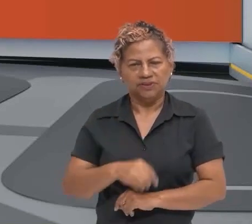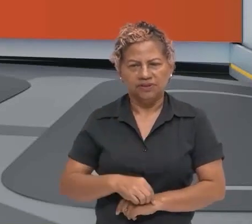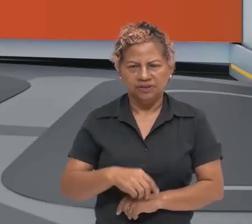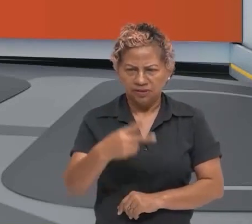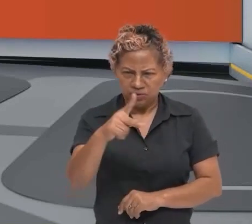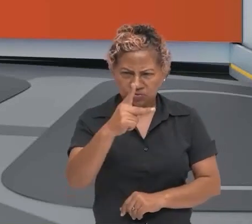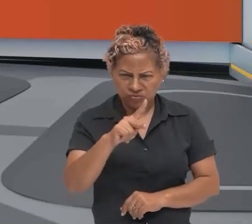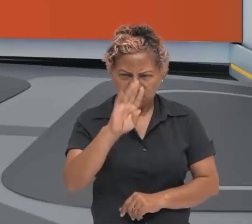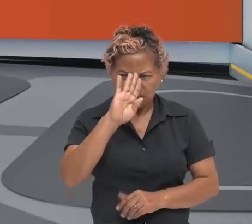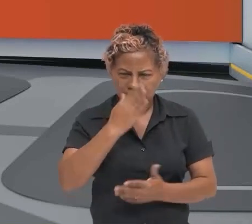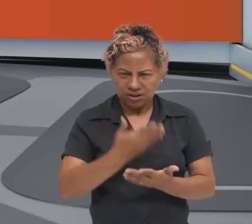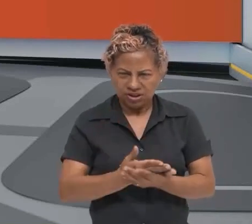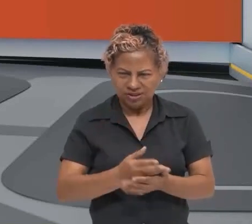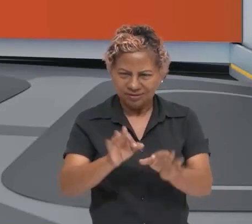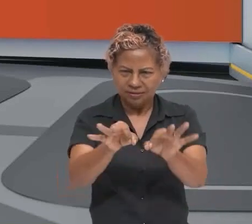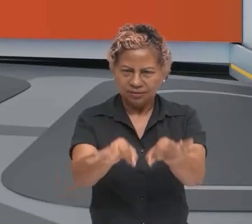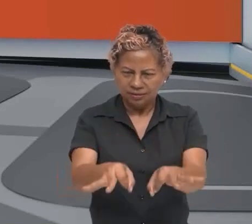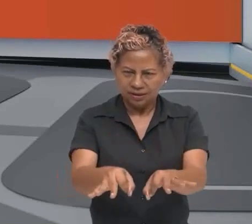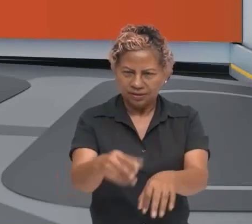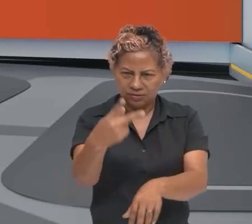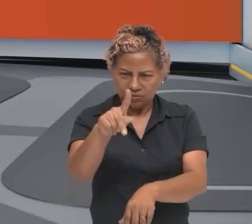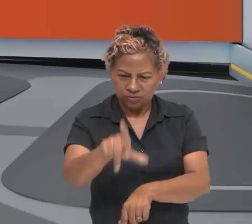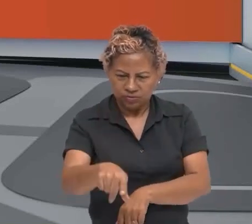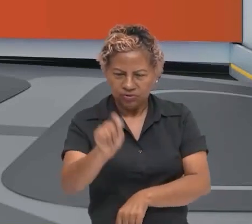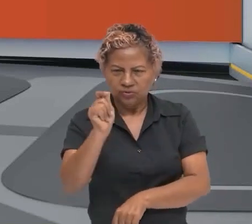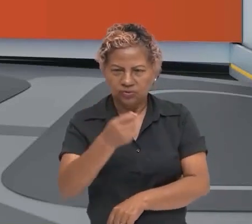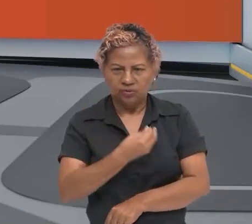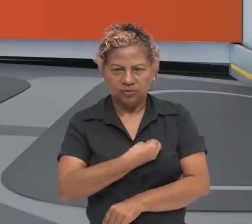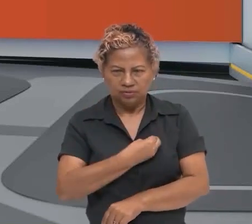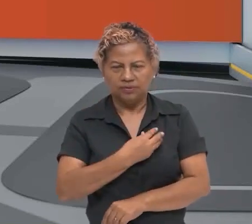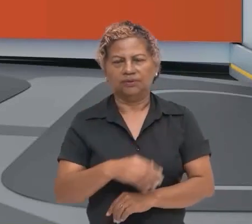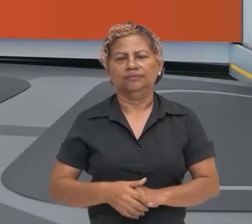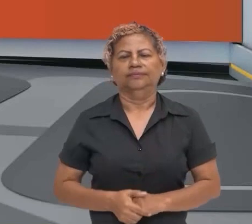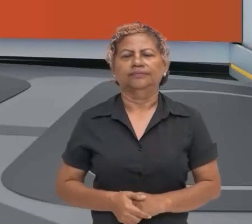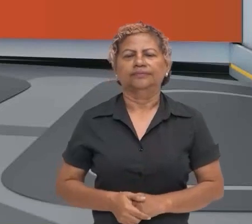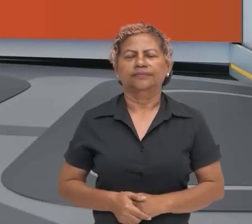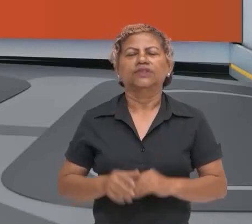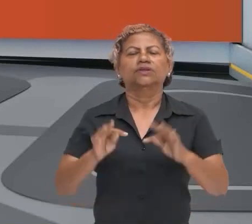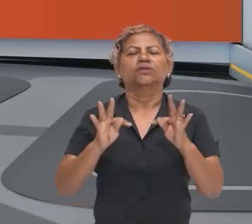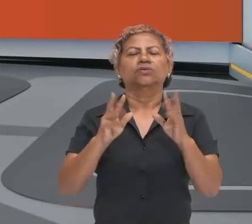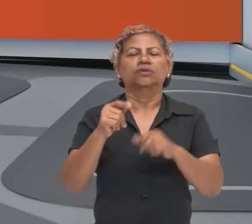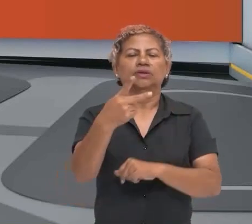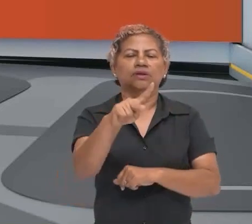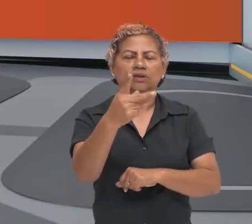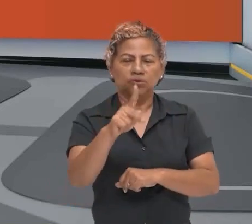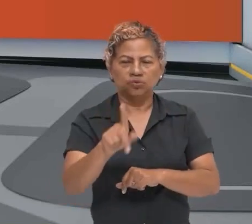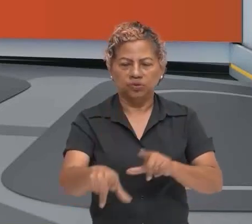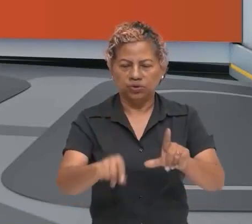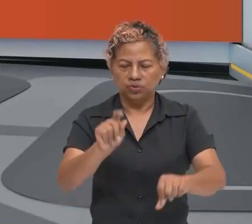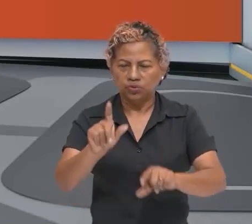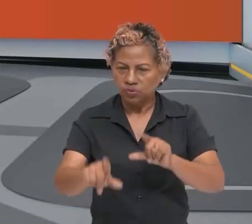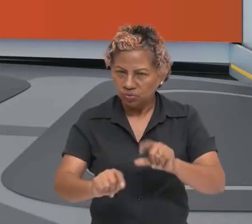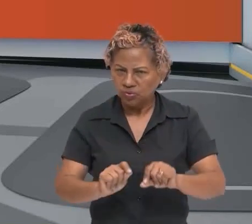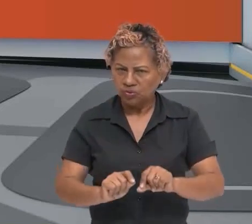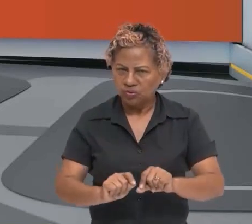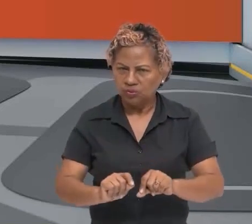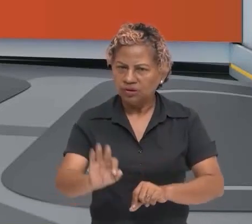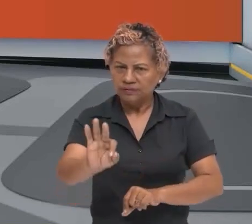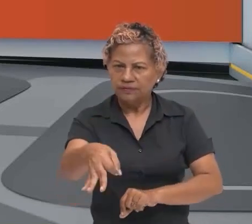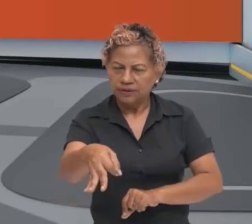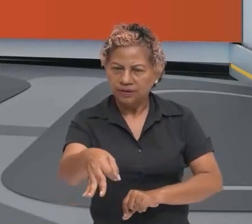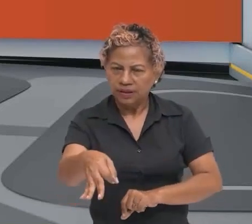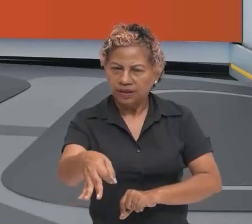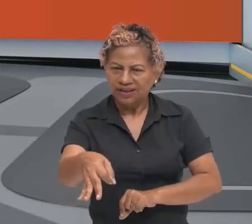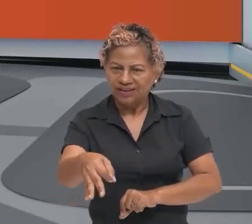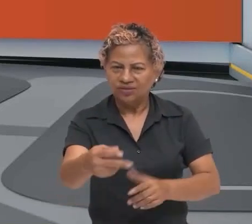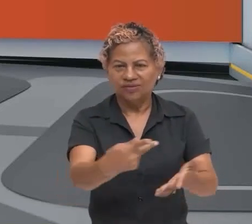acredita estar fazendo escolhas acertadas na sua vida? Todas as suas escolhas já tiveram algo que deram certo ou que